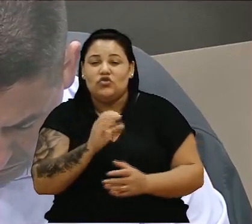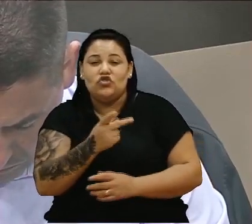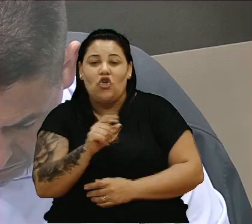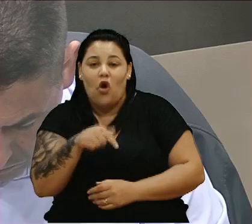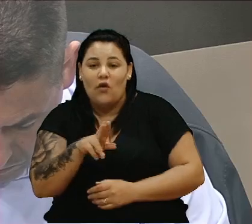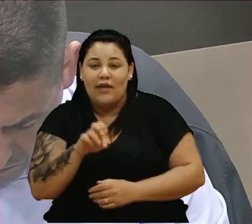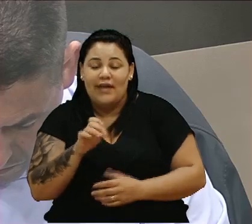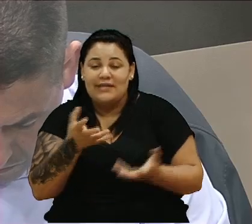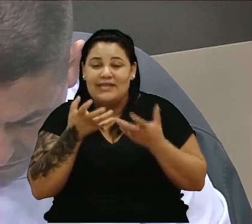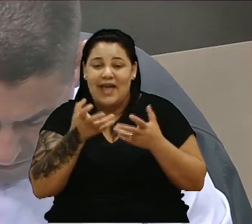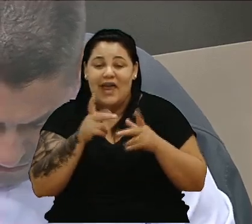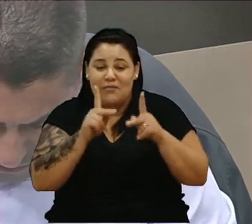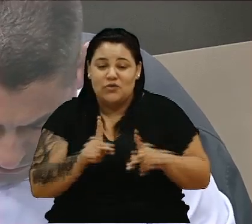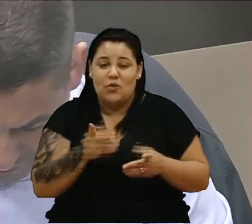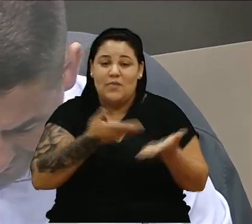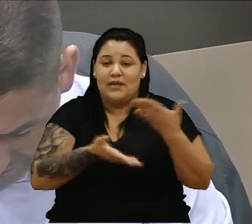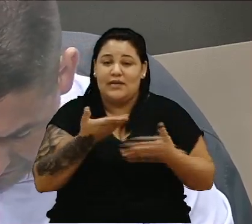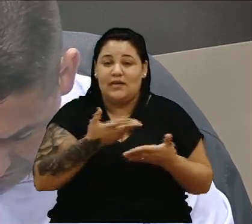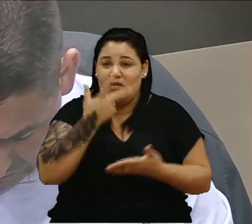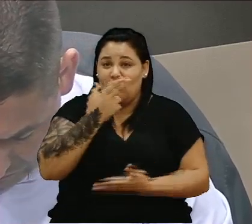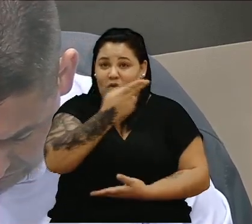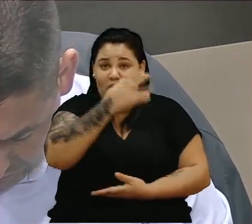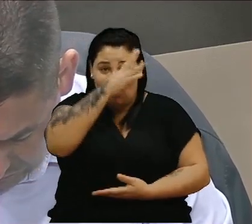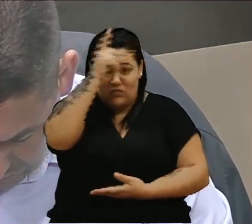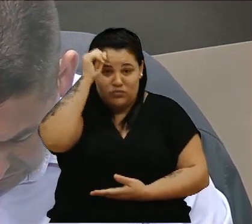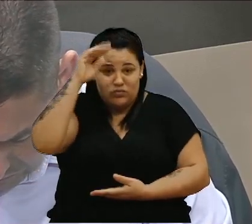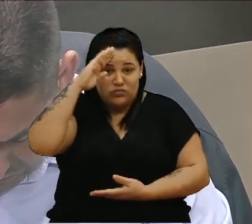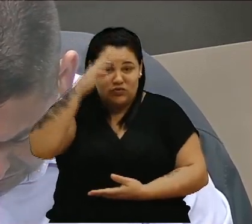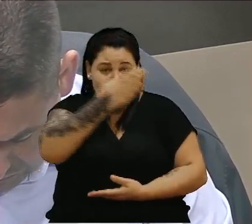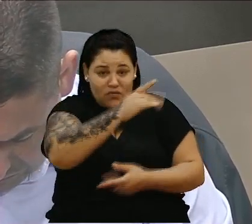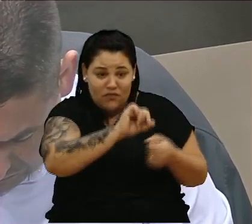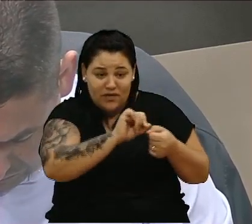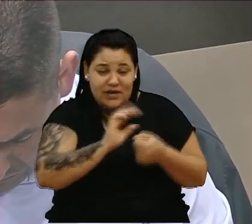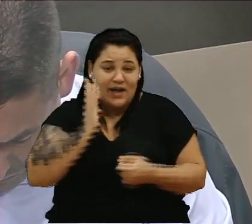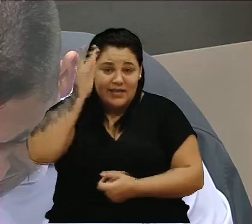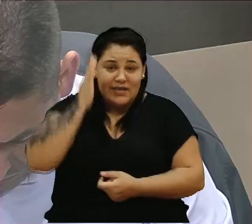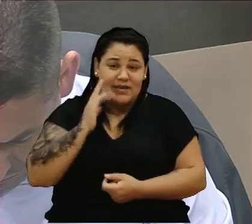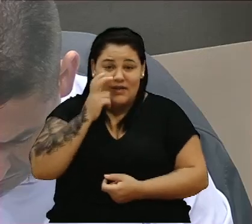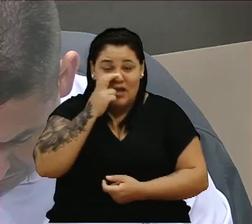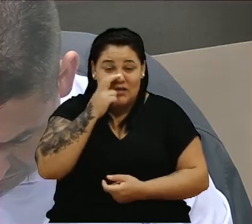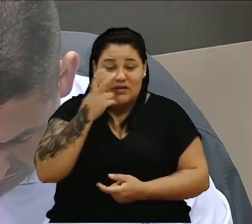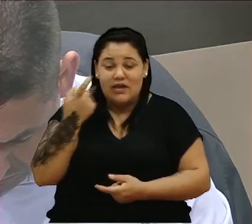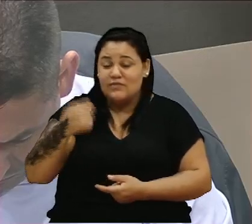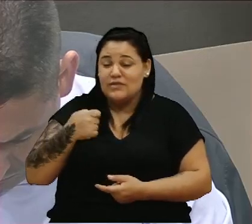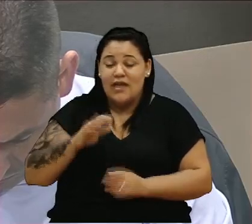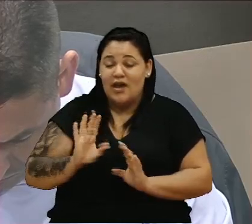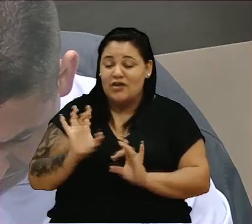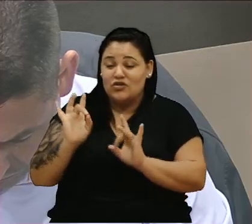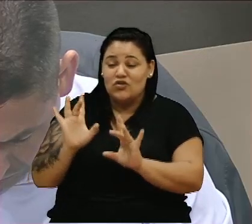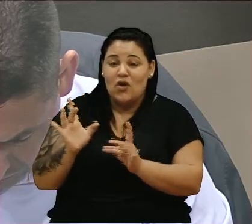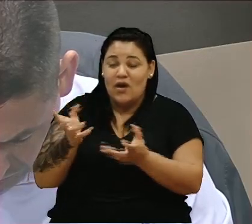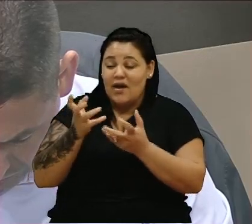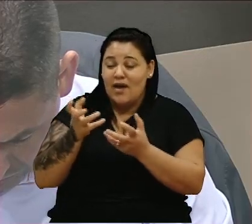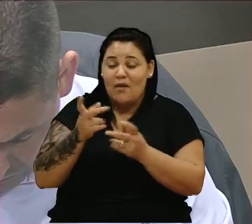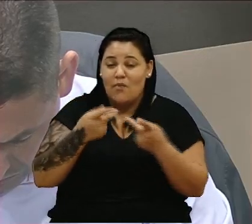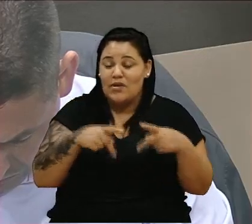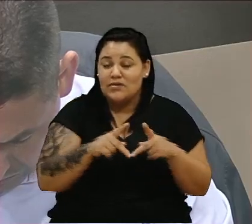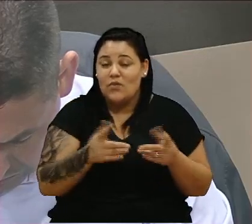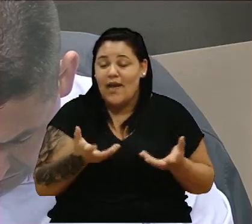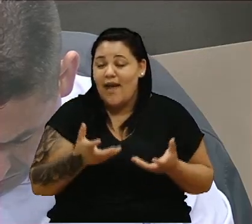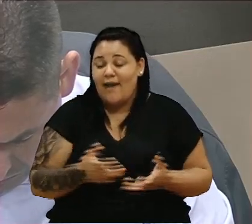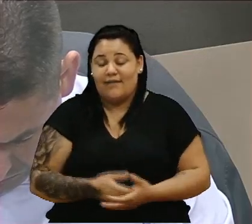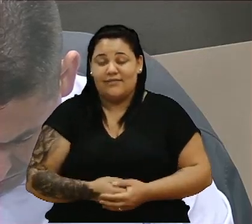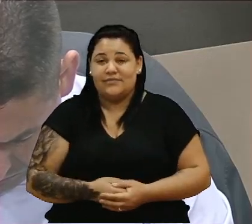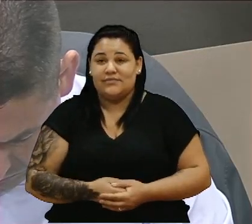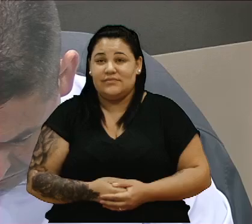como a Guarda Municipal prestou para a vereadora Andressa, para a vereadora Daiane, quando elas precisaram. É só isso que a população clama e quer. Então, eu acho que a gente